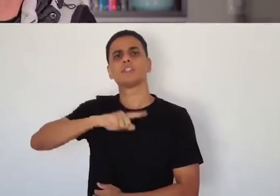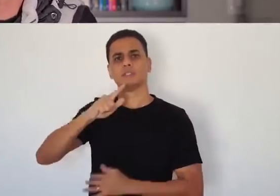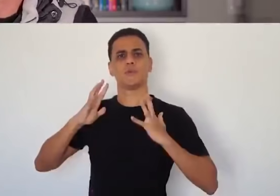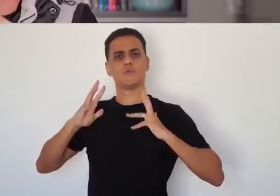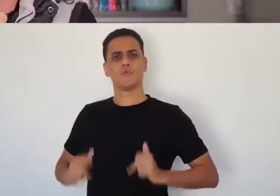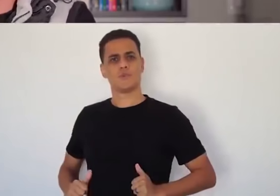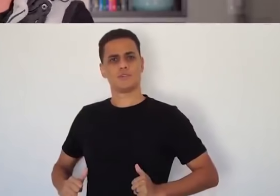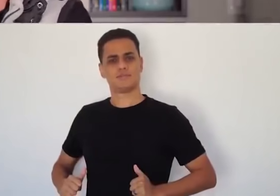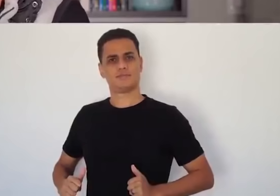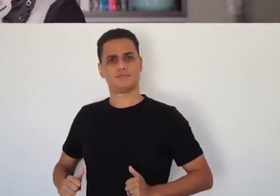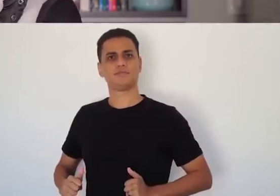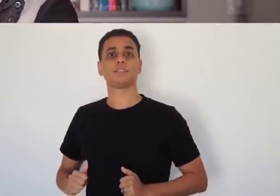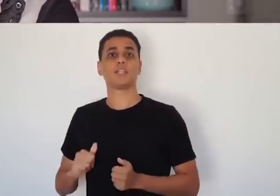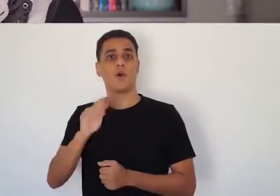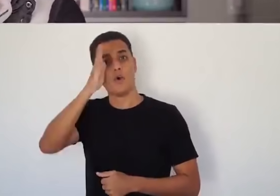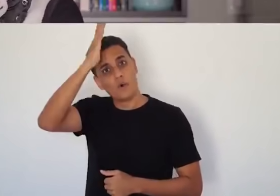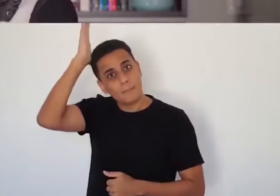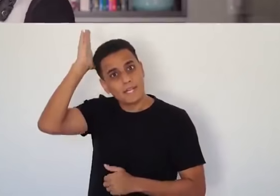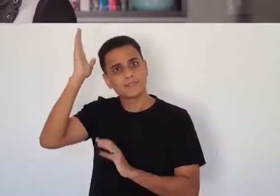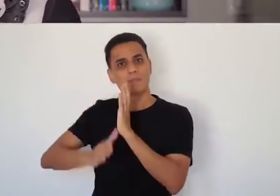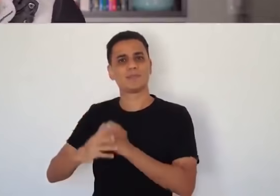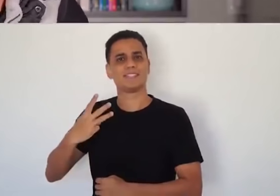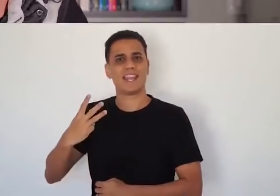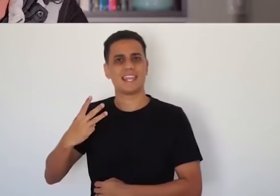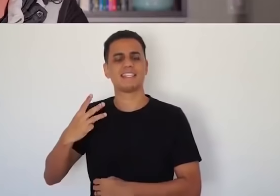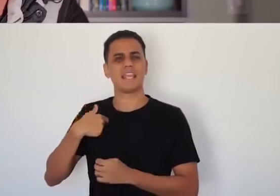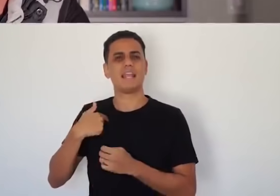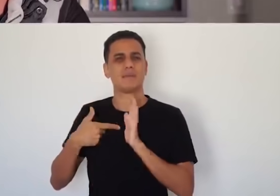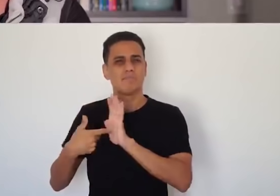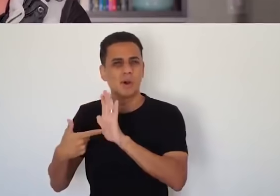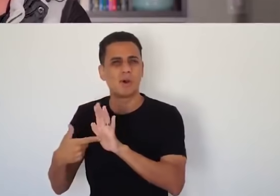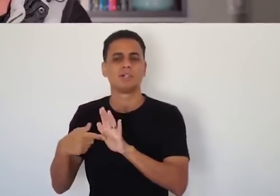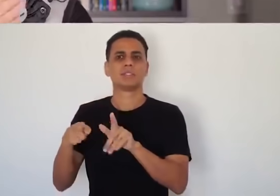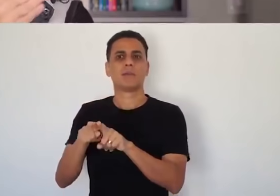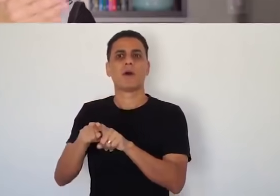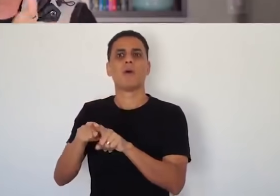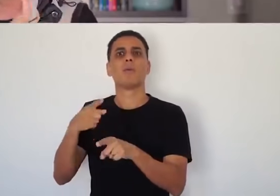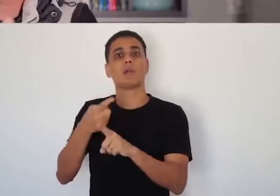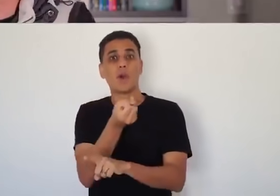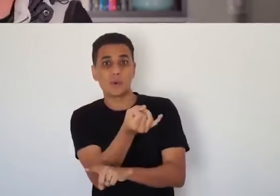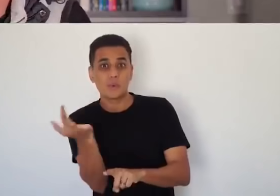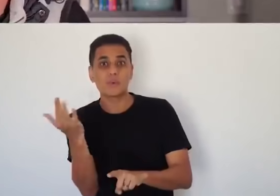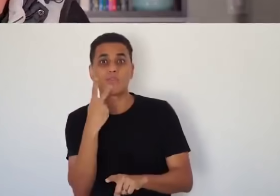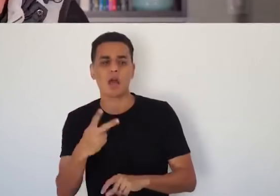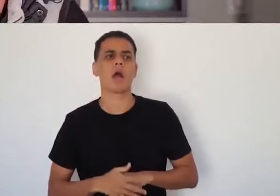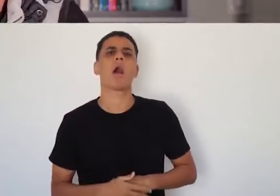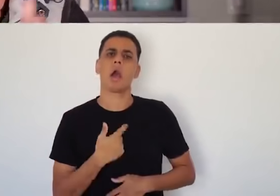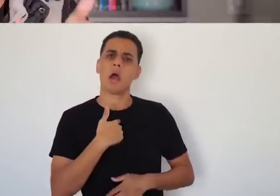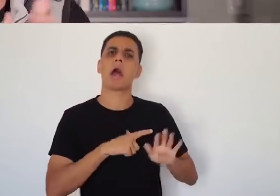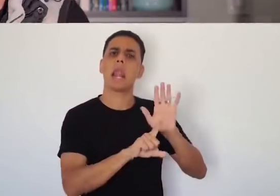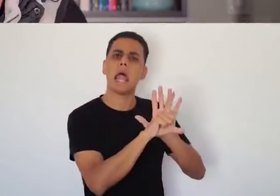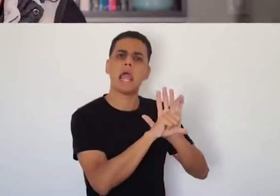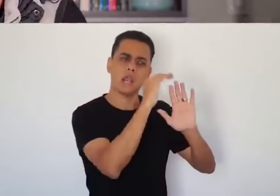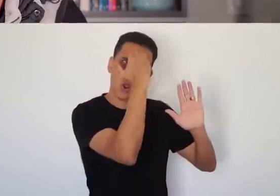falando sobre a prática da lei como insuficiente para a minha salvação, porque a salvação realmente é um ato de fé em Jesus.